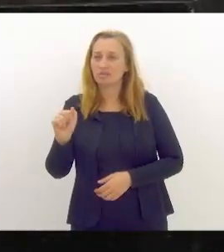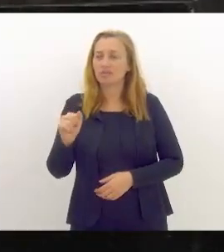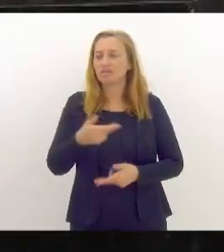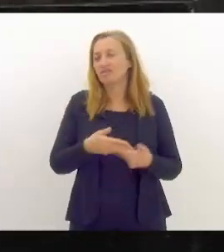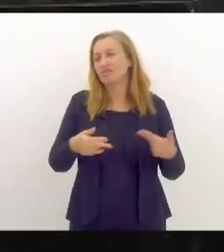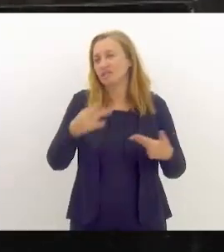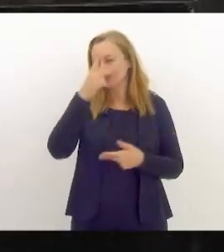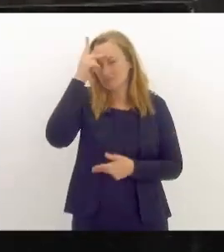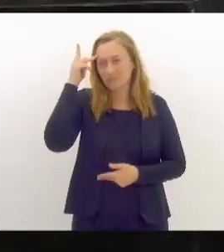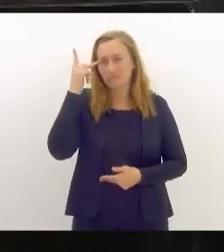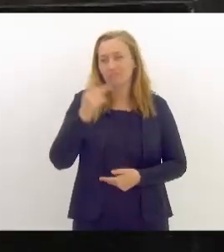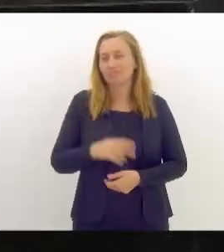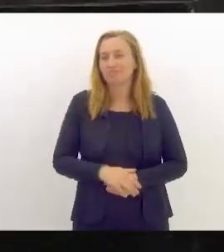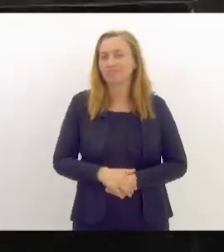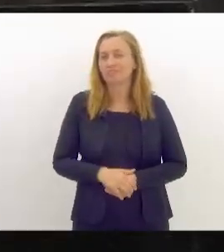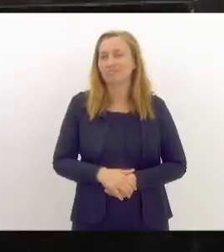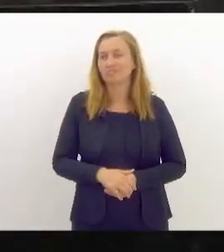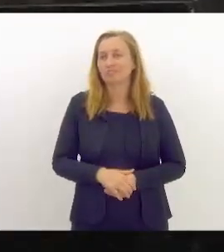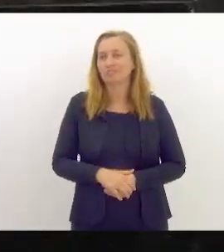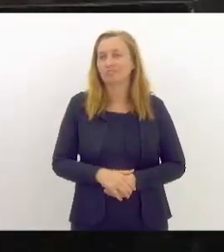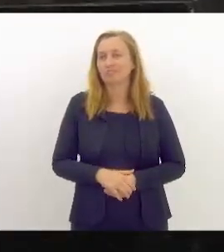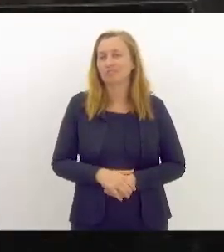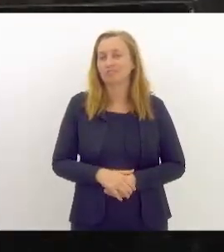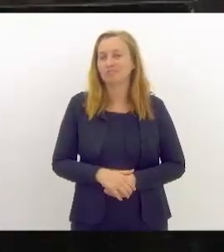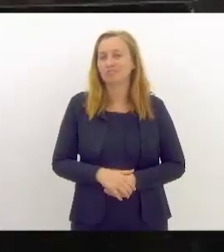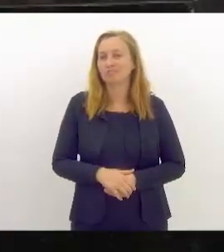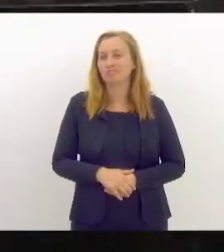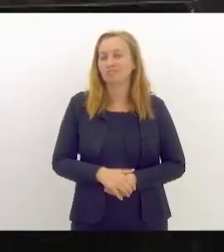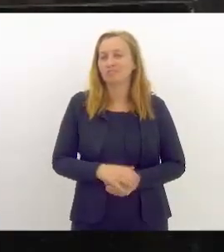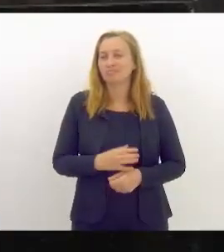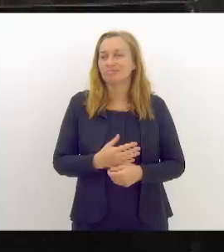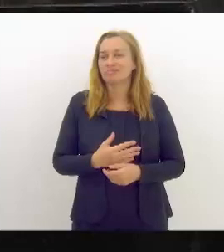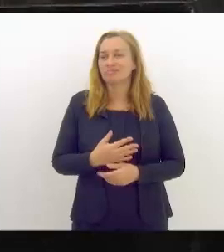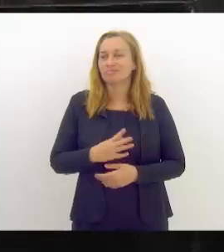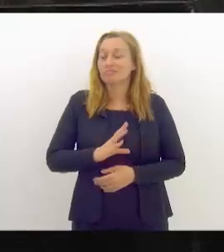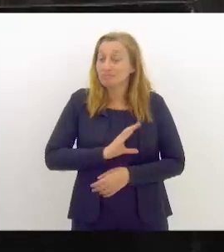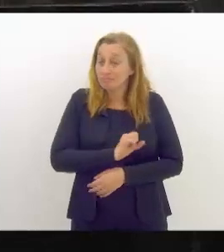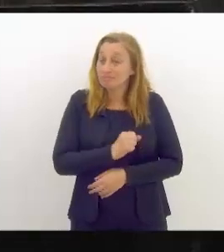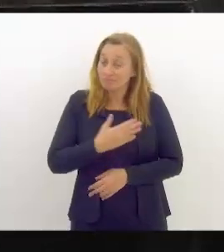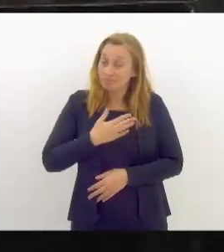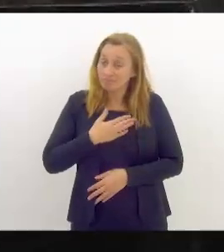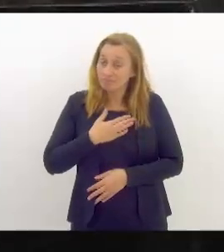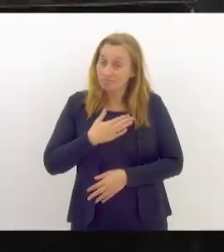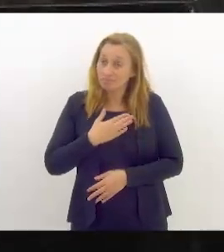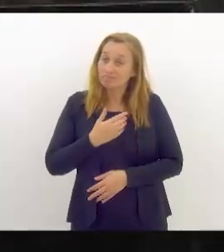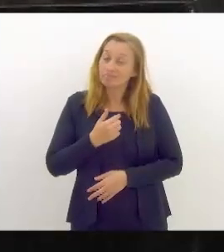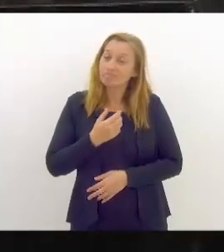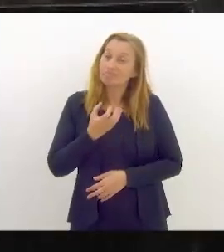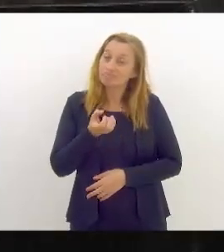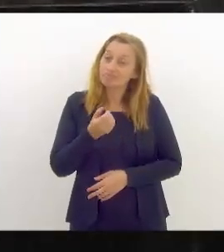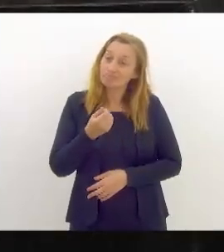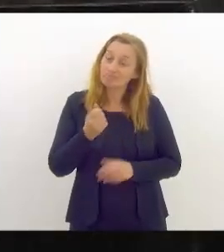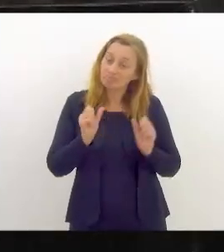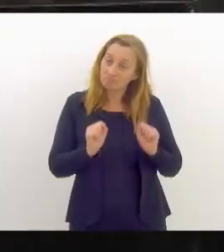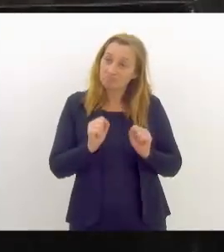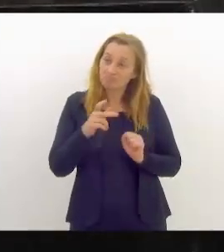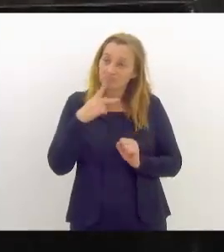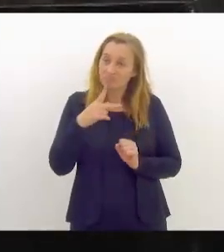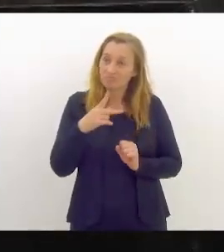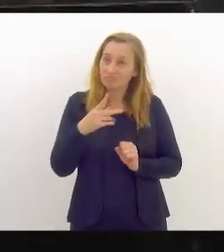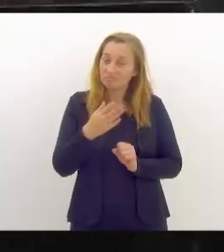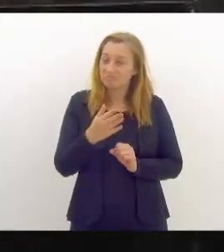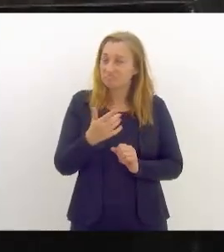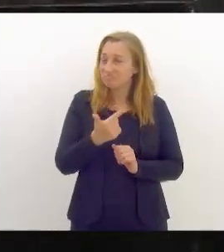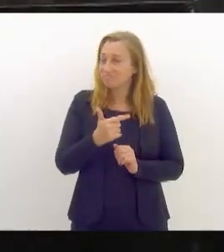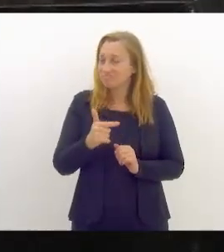tantas pessoas que aquecem em meu coração e que eu posso dizer sem elas eu nada